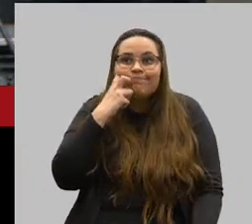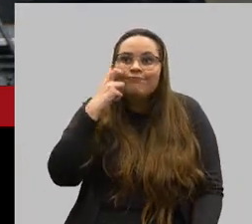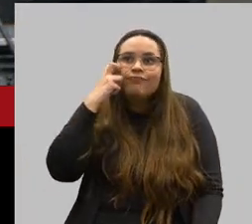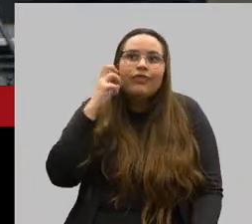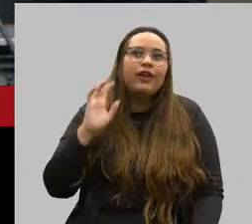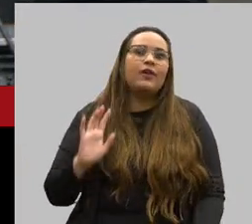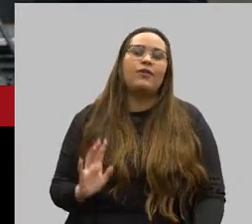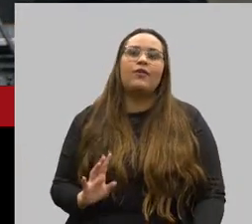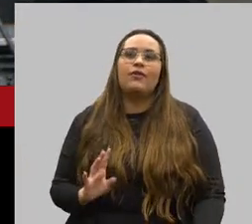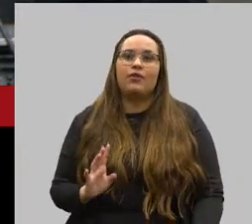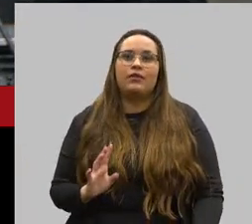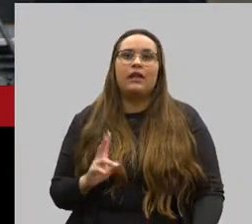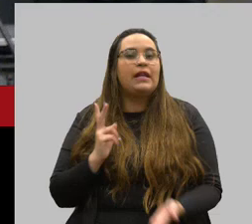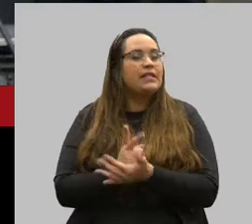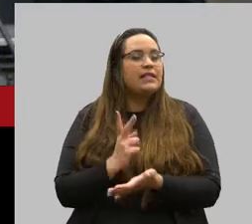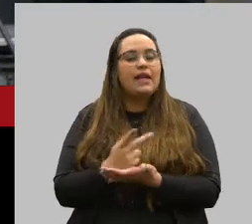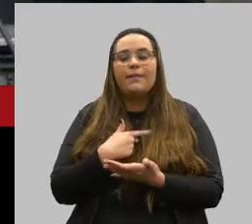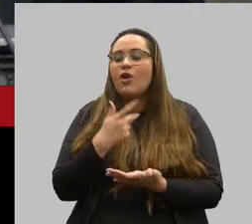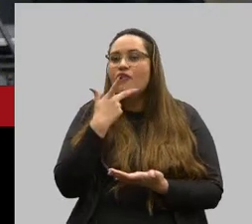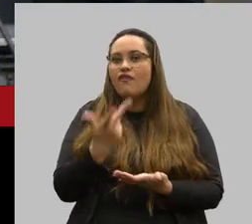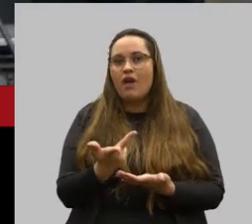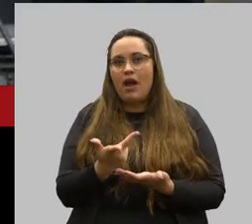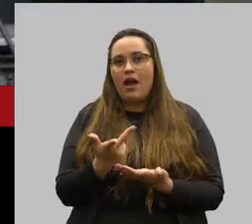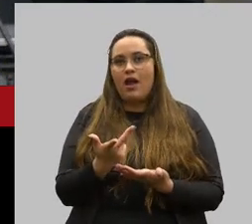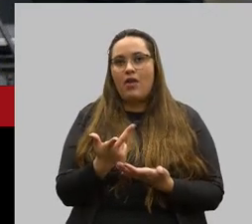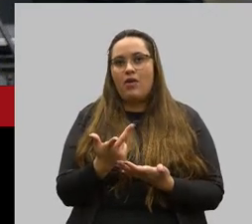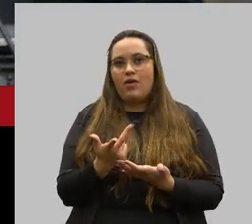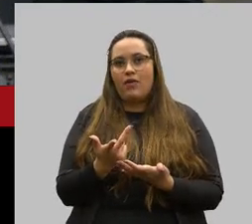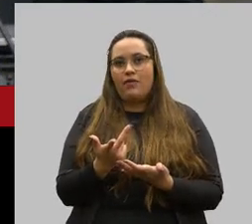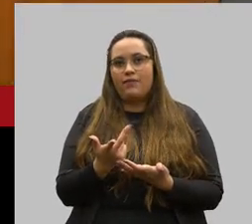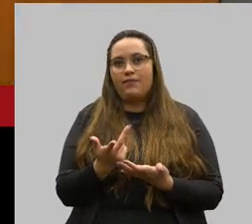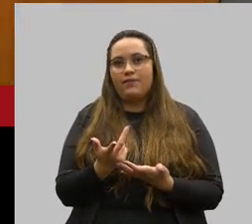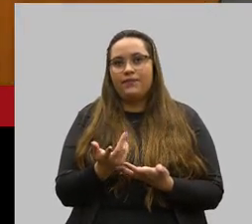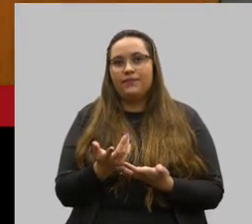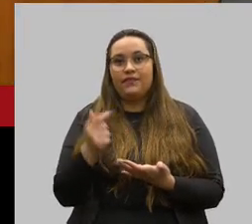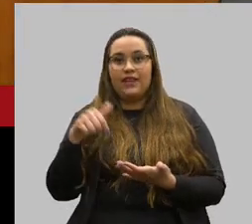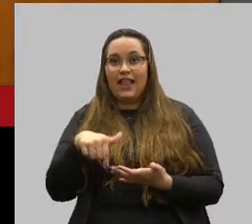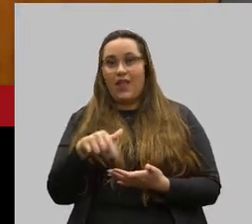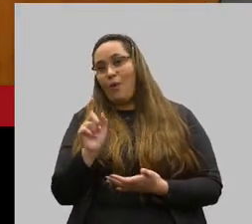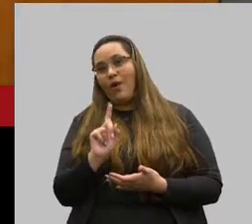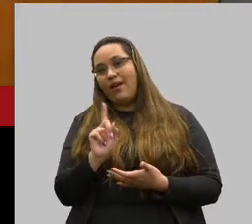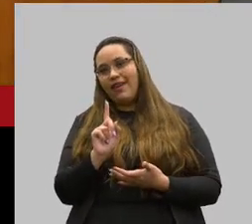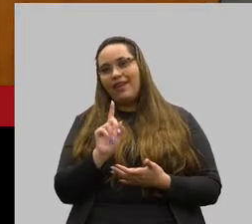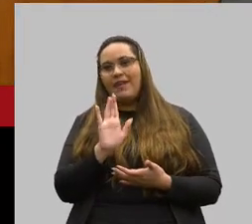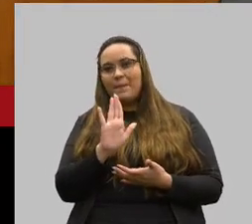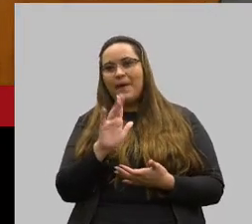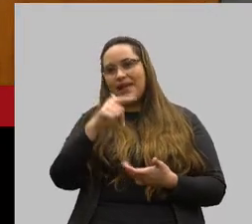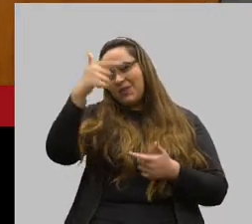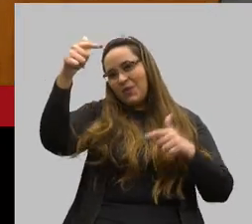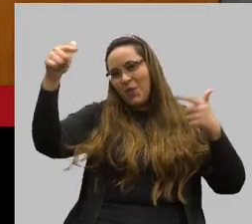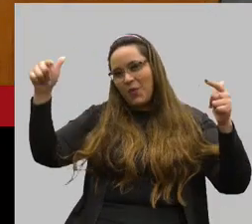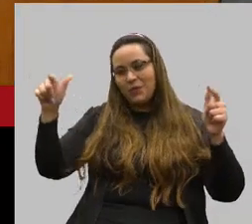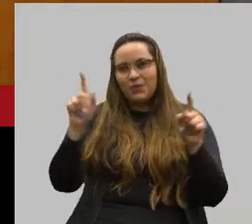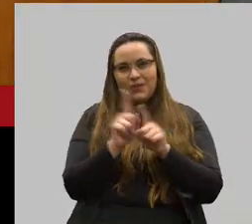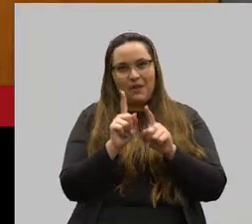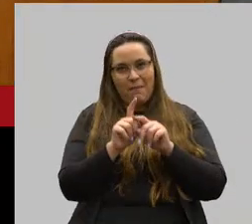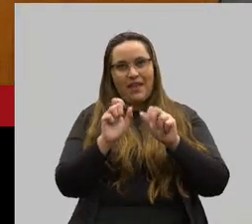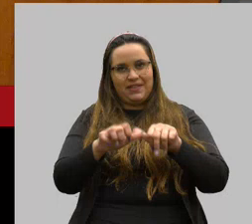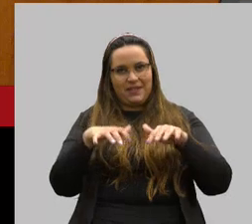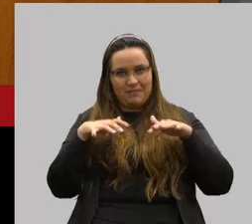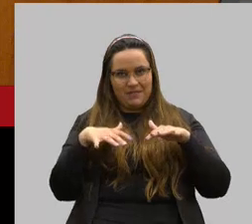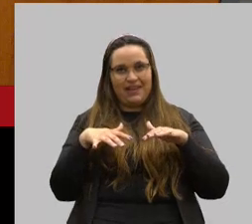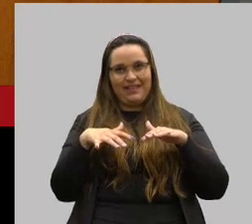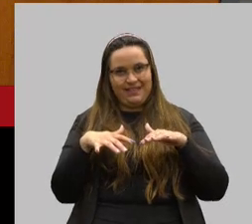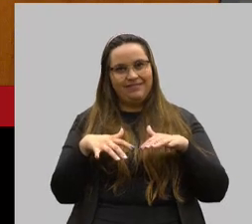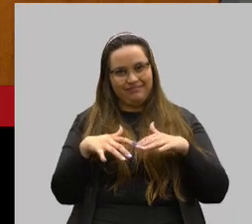abordo o mesmo assunto não aqui porque aqui eu tô te dando o prazer da minha companhia hoje né não é não é sempre né esse na Assembleia fiscaliza da